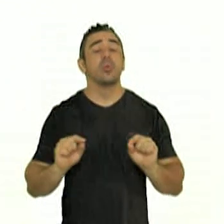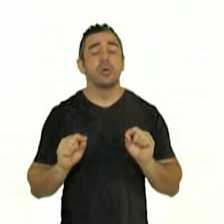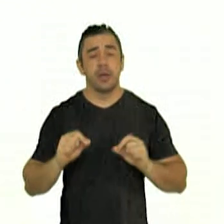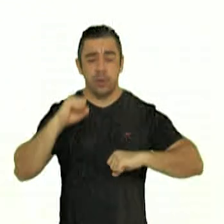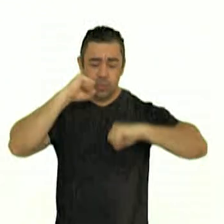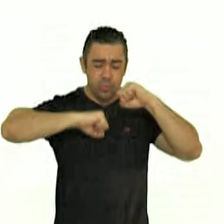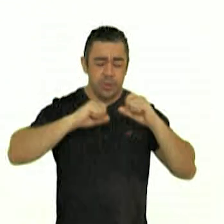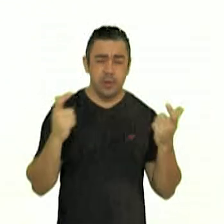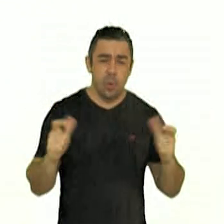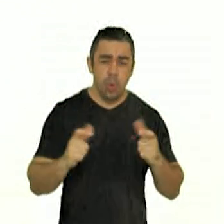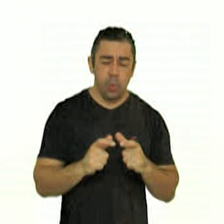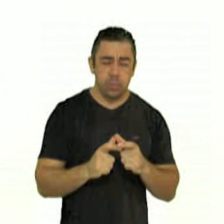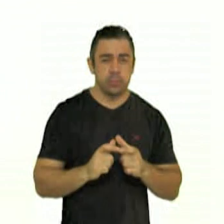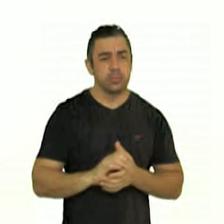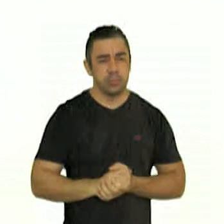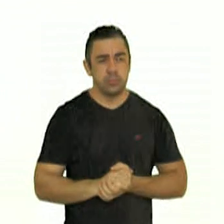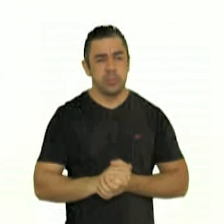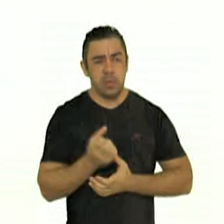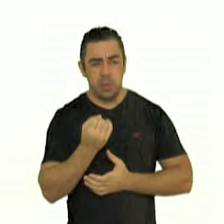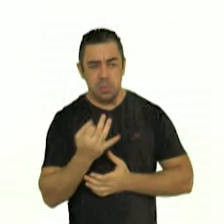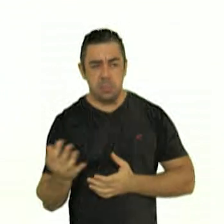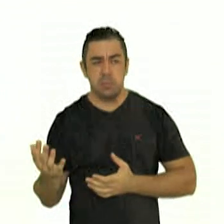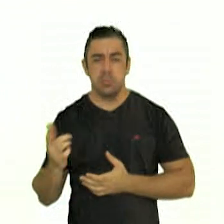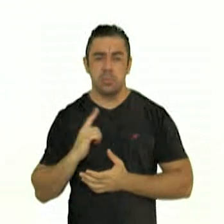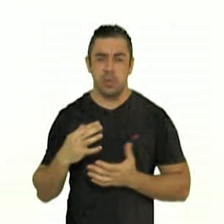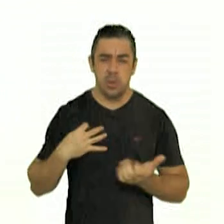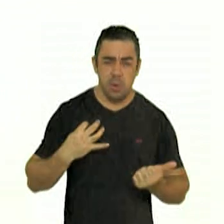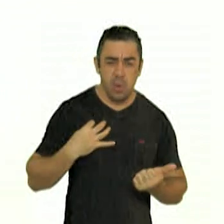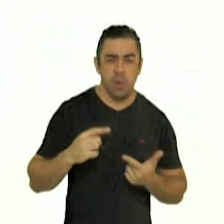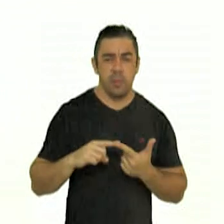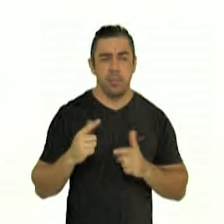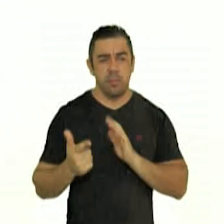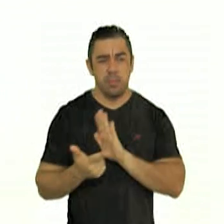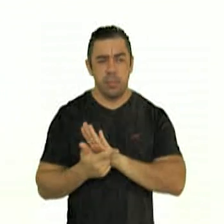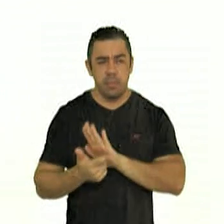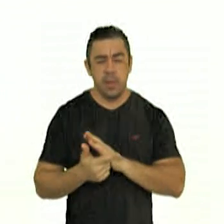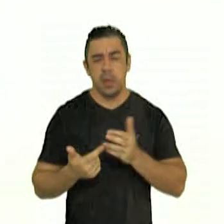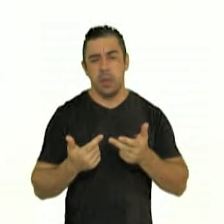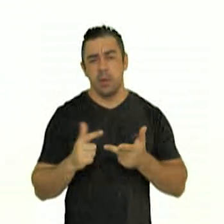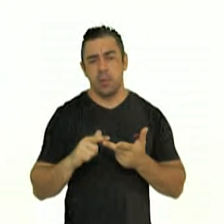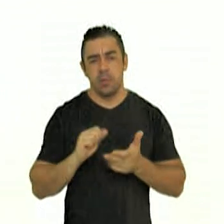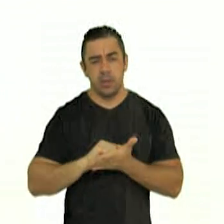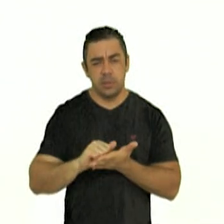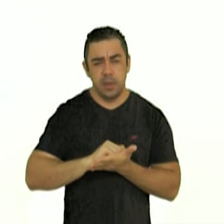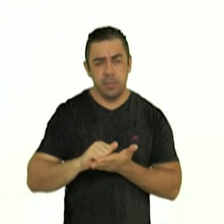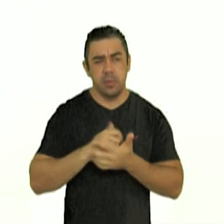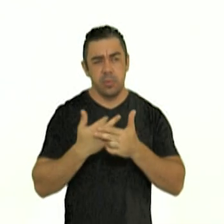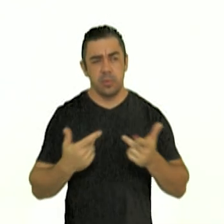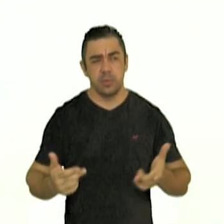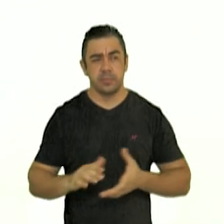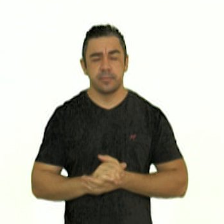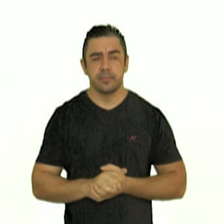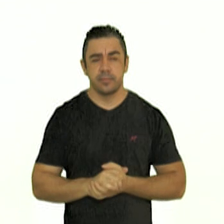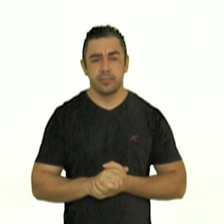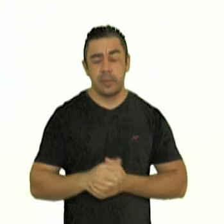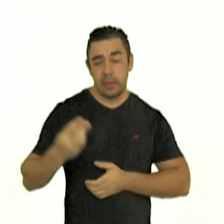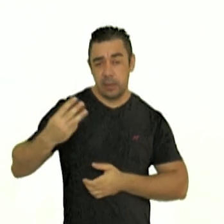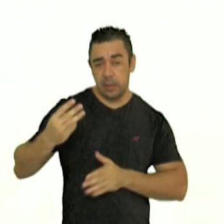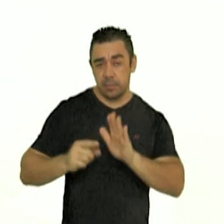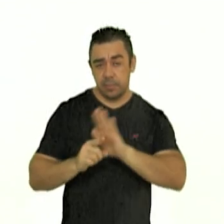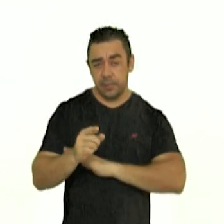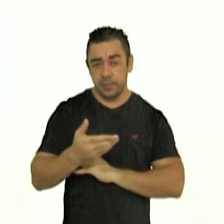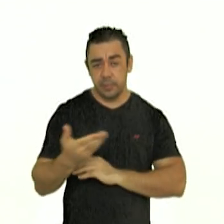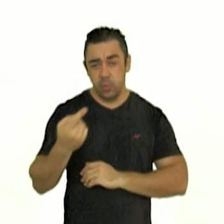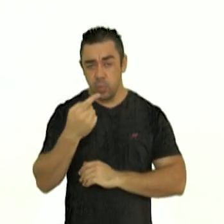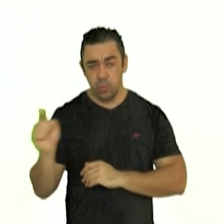pequena escala, daí alguns produtos ali de vestuário, papel, sabão, entre outros produtos. Terceiro